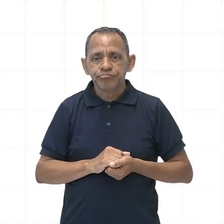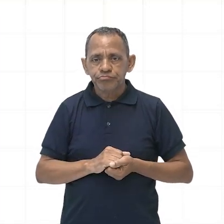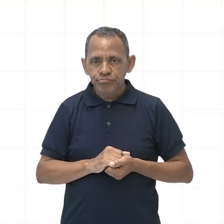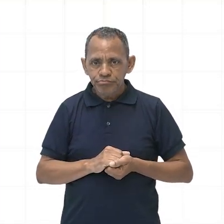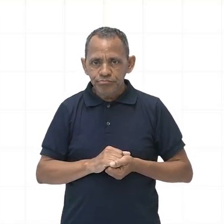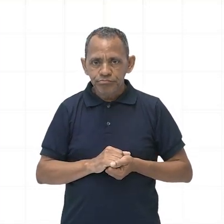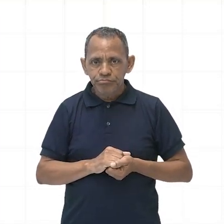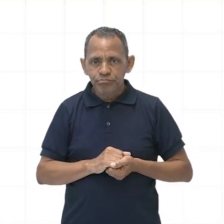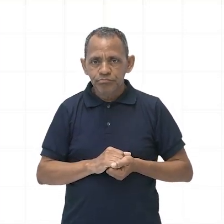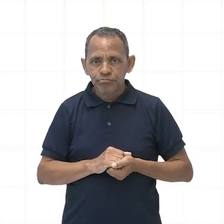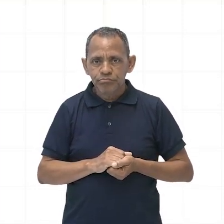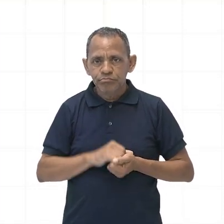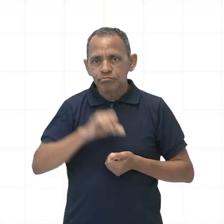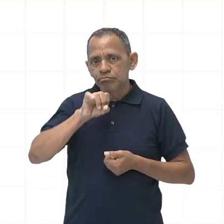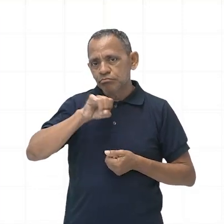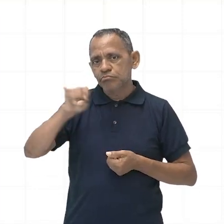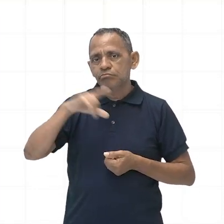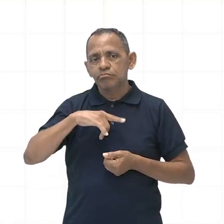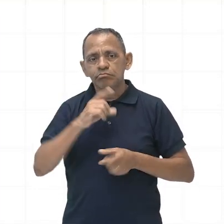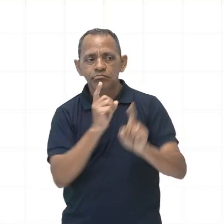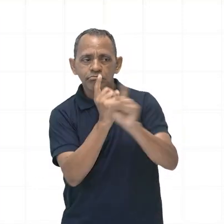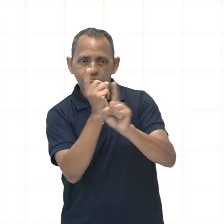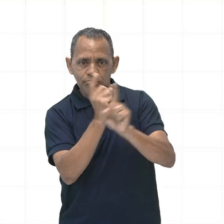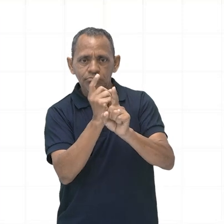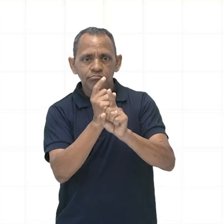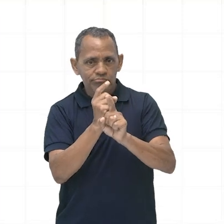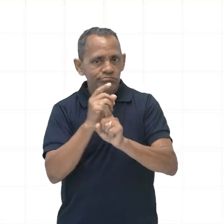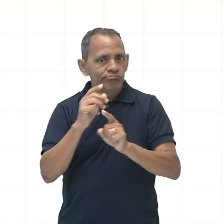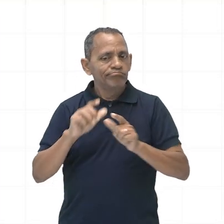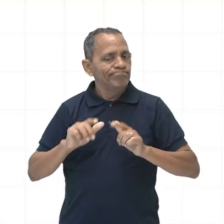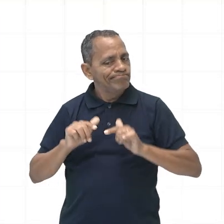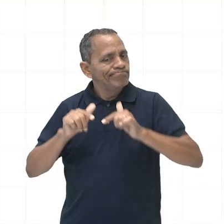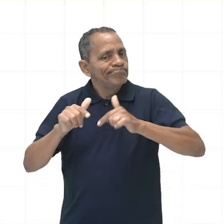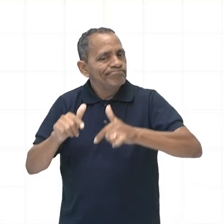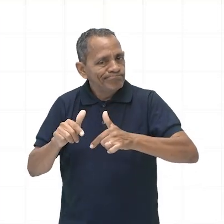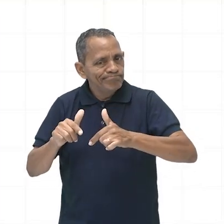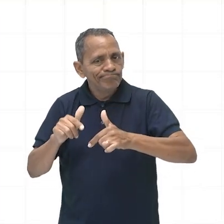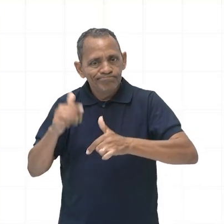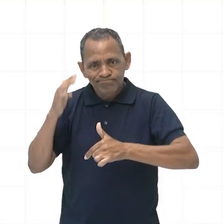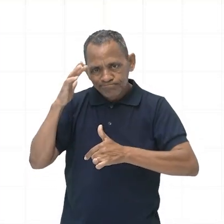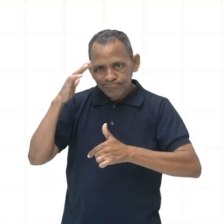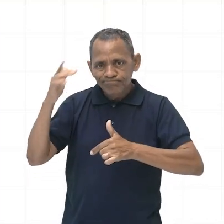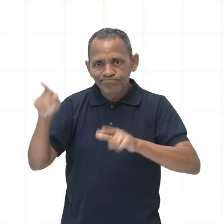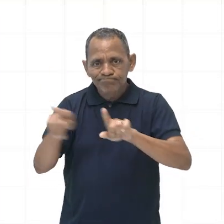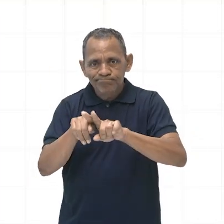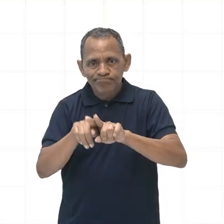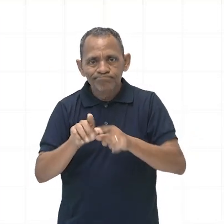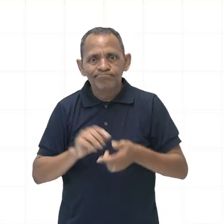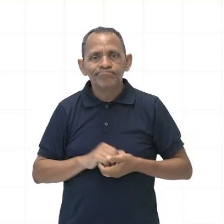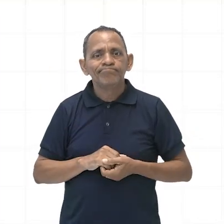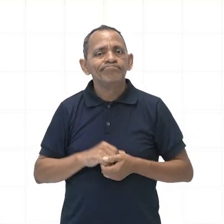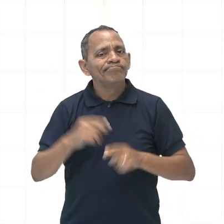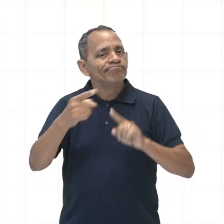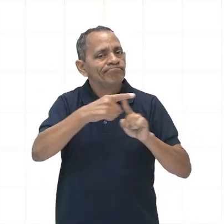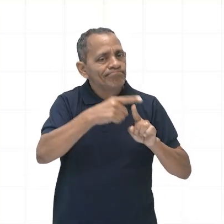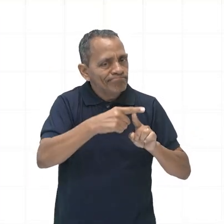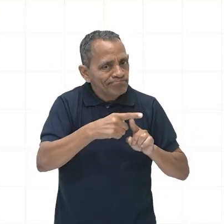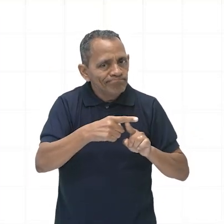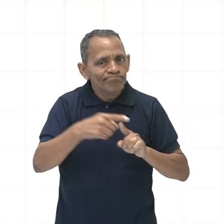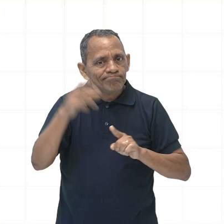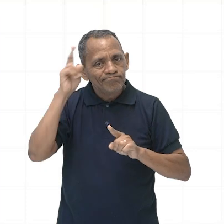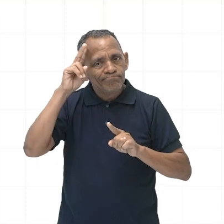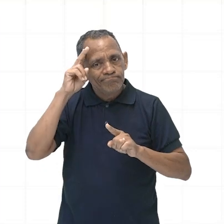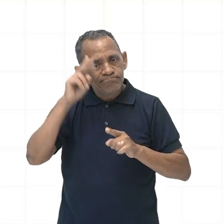né? Quando a gente se deparar com situações dessas formas aqui, a gente pode lembrar dessa propriedade